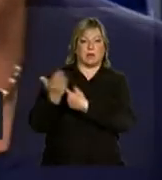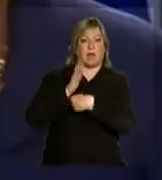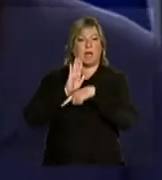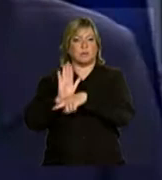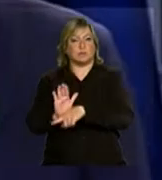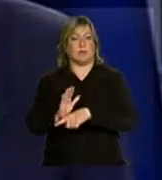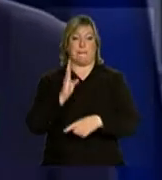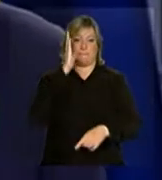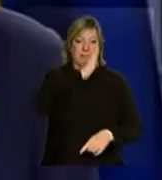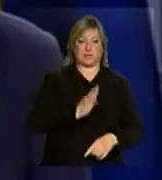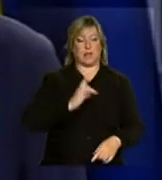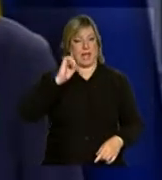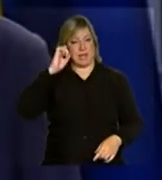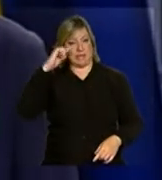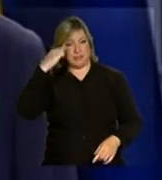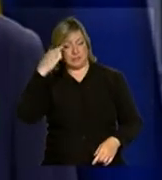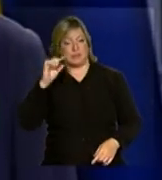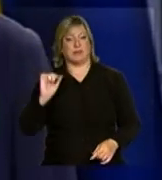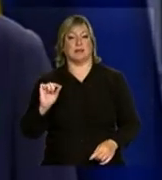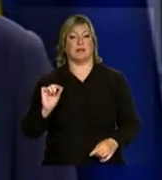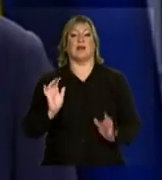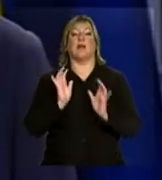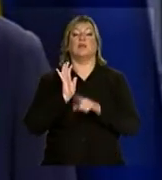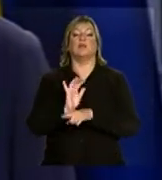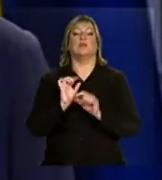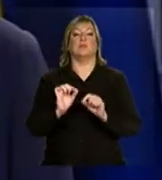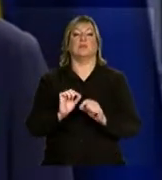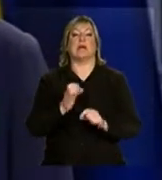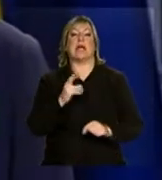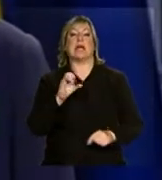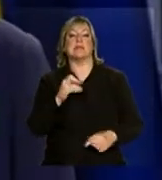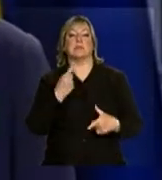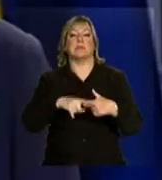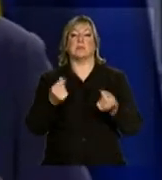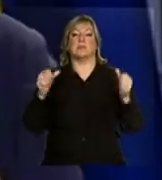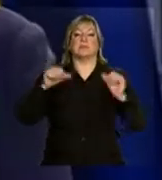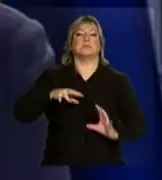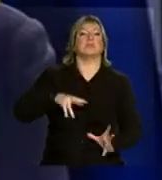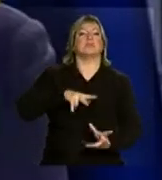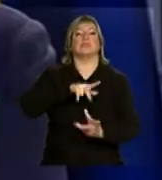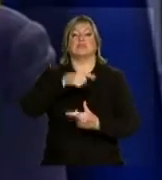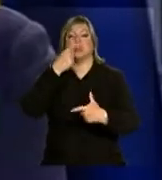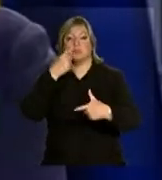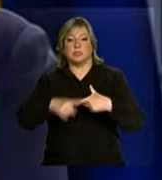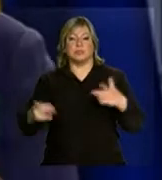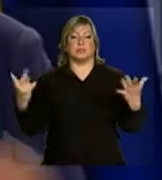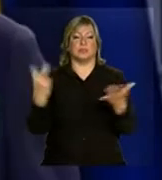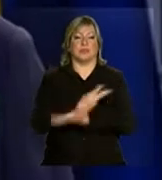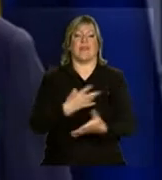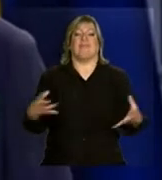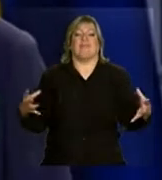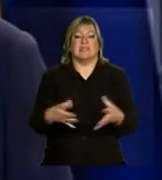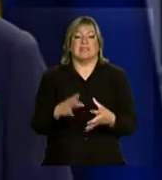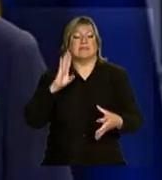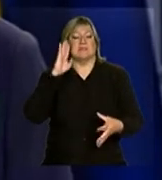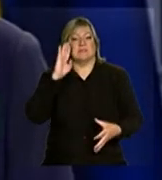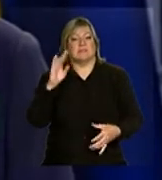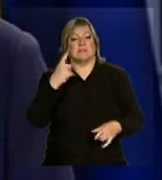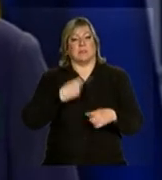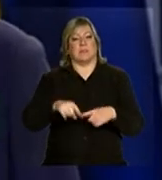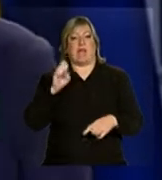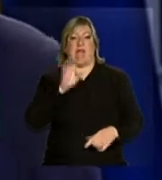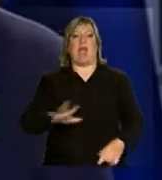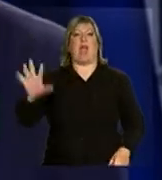Espanha, tendo em vista a situação de crise econômica financeira que afeta com particular incidência a